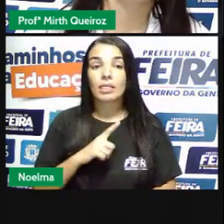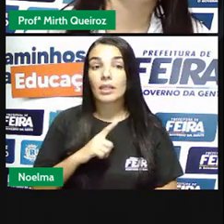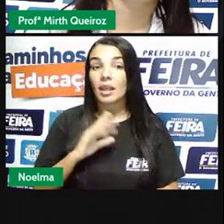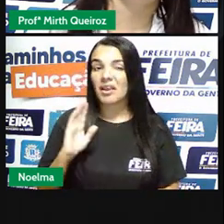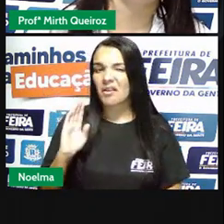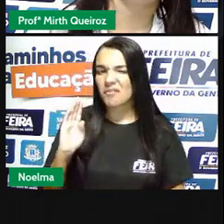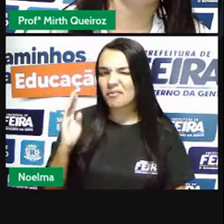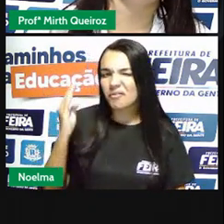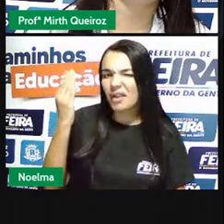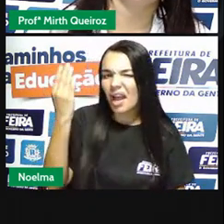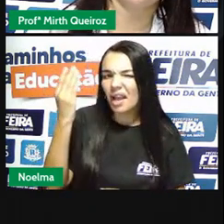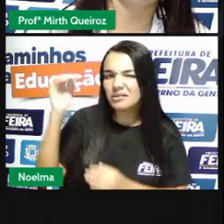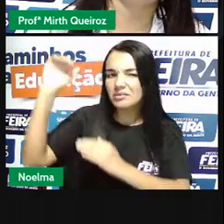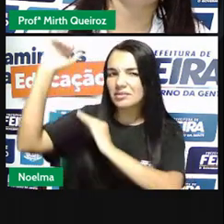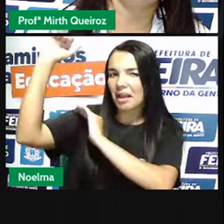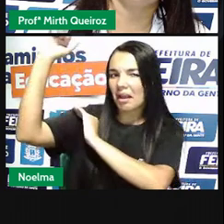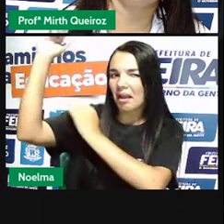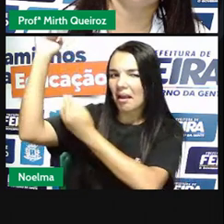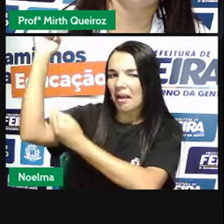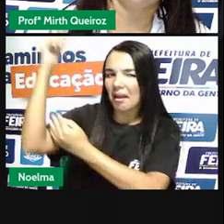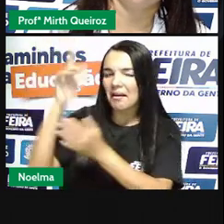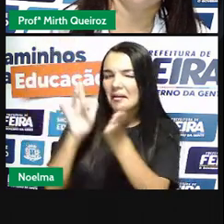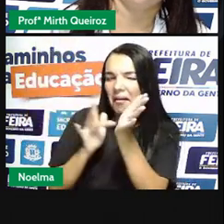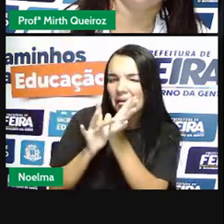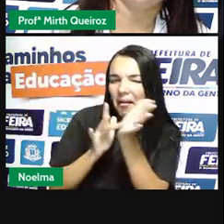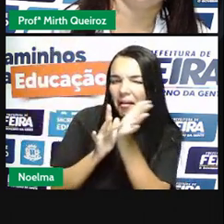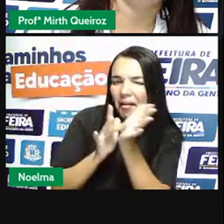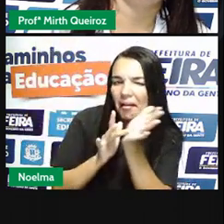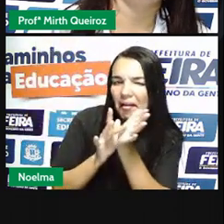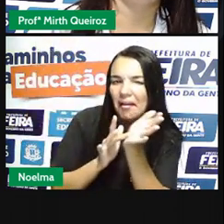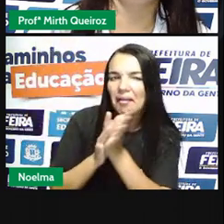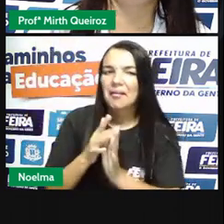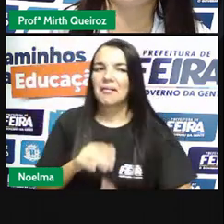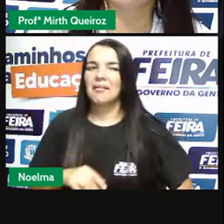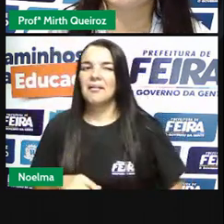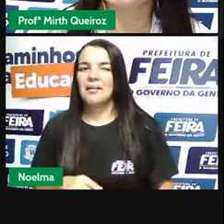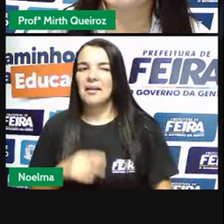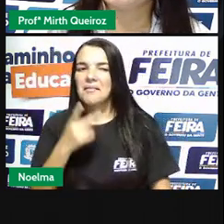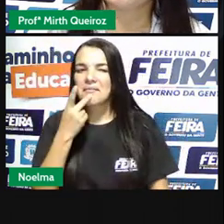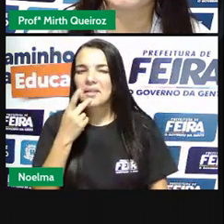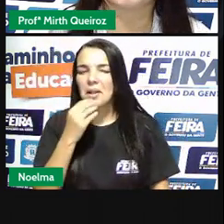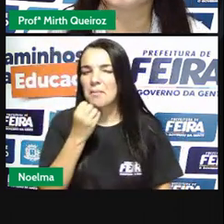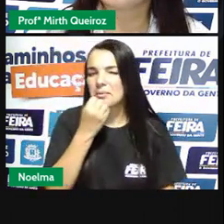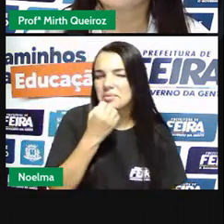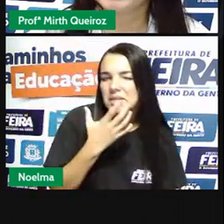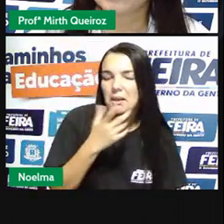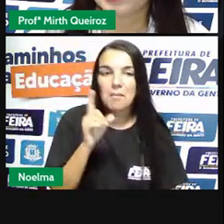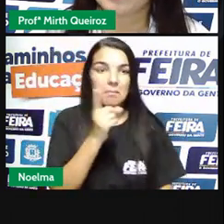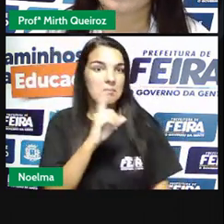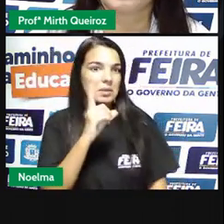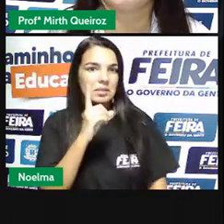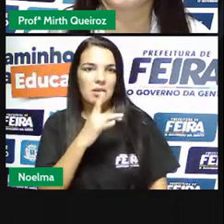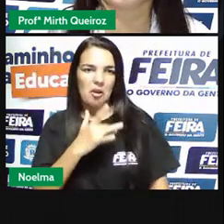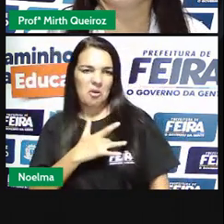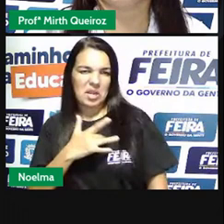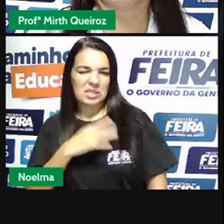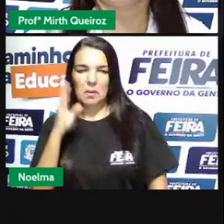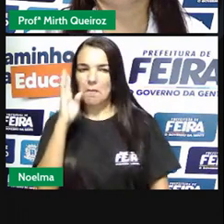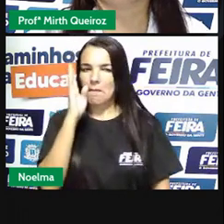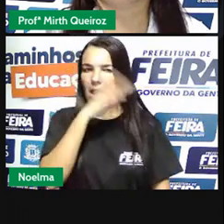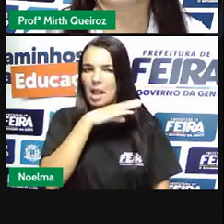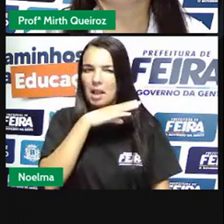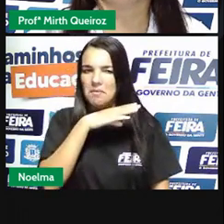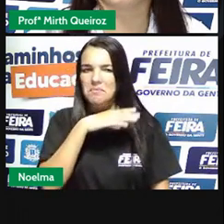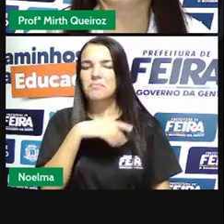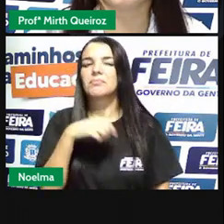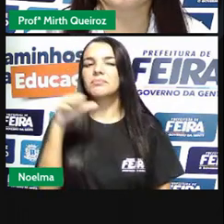herói é aquele personagem que é se fingir de bonzinho mas não é bonzinho né